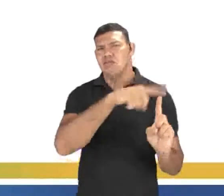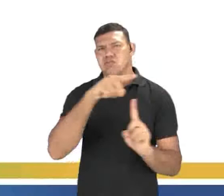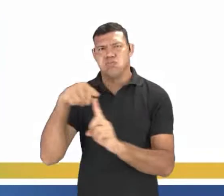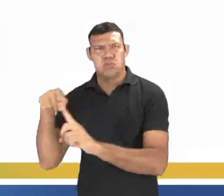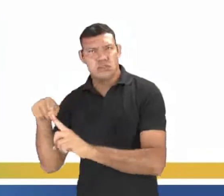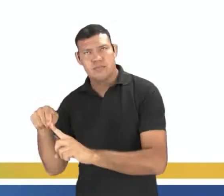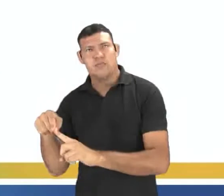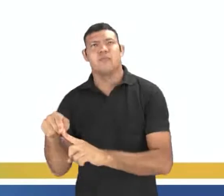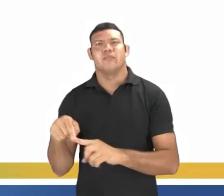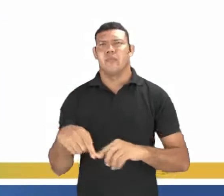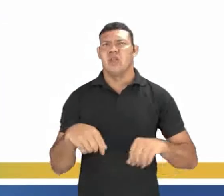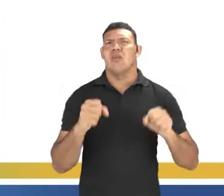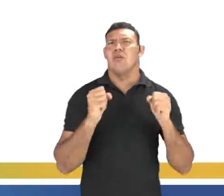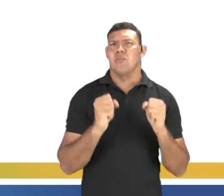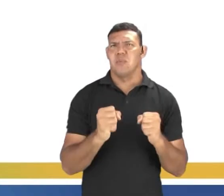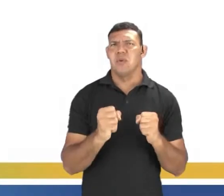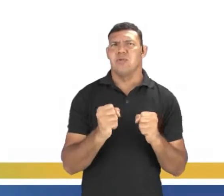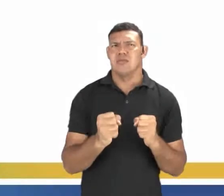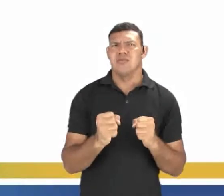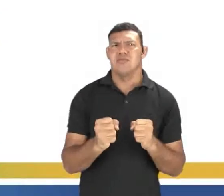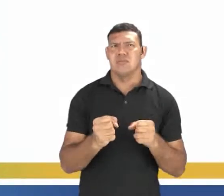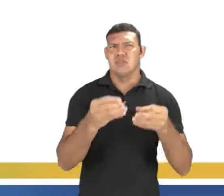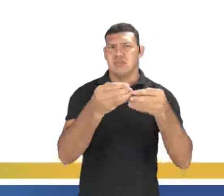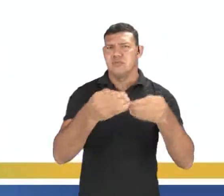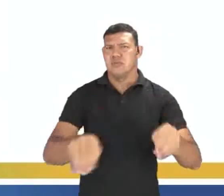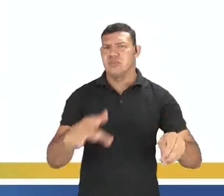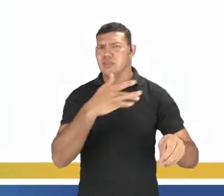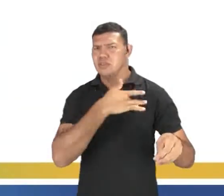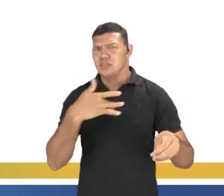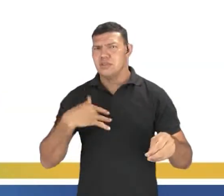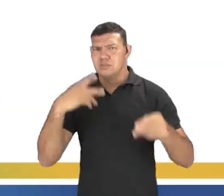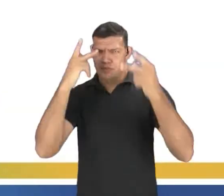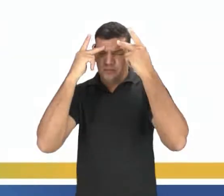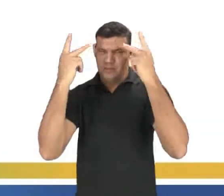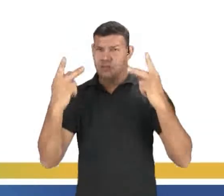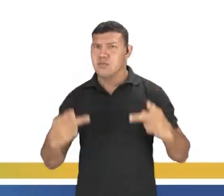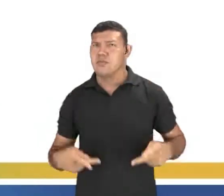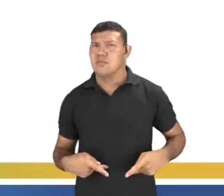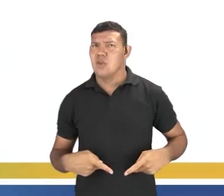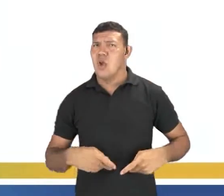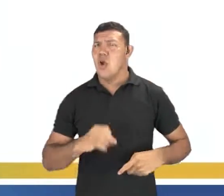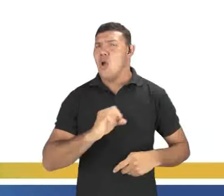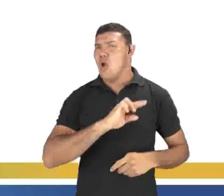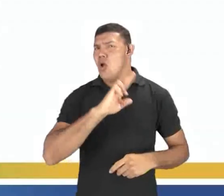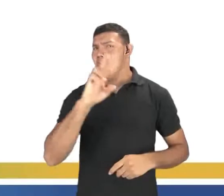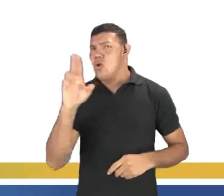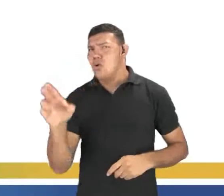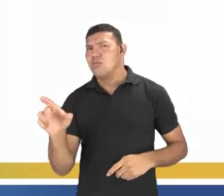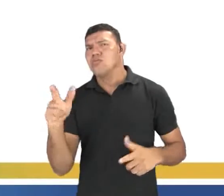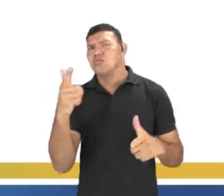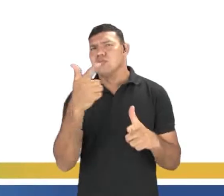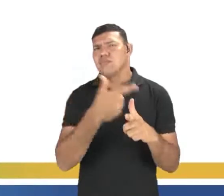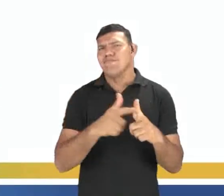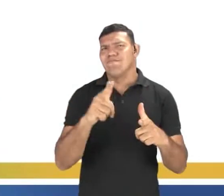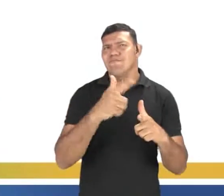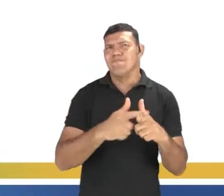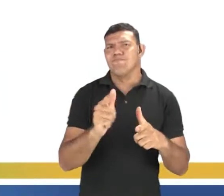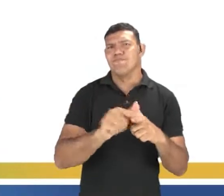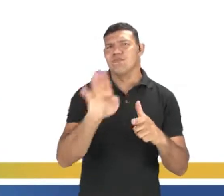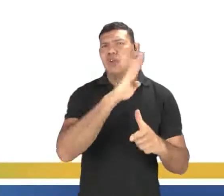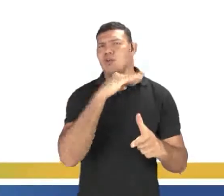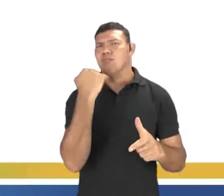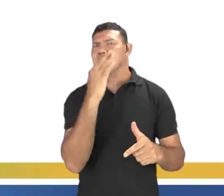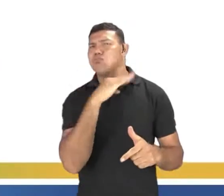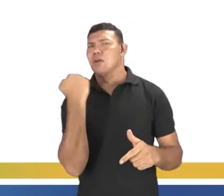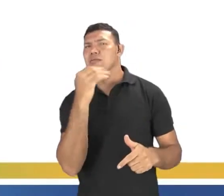possam resultar em danos à saúde humana ou que provoquem a mortandade de